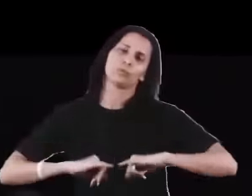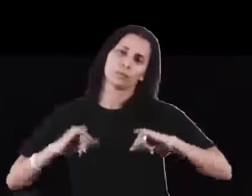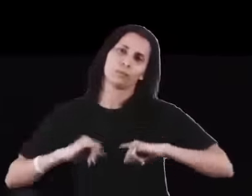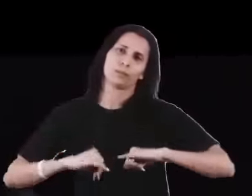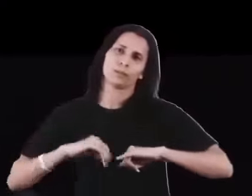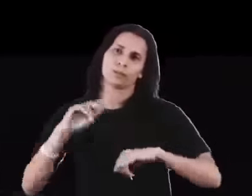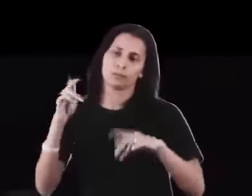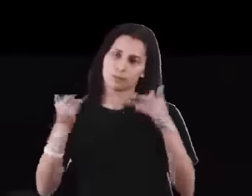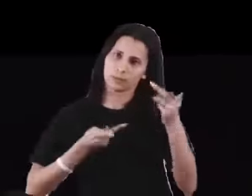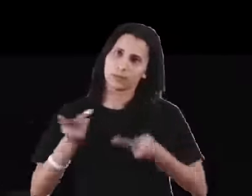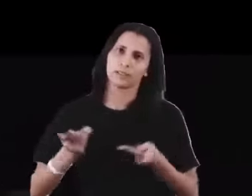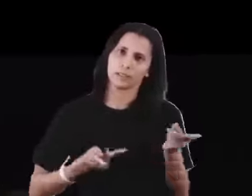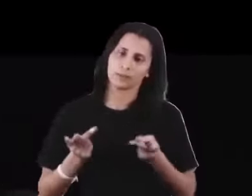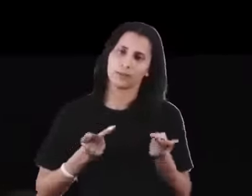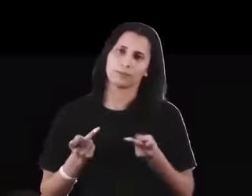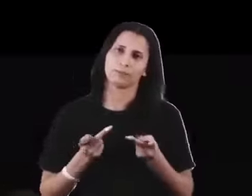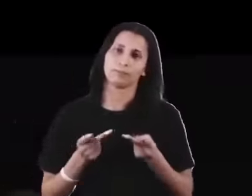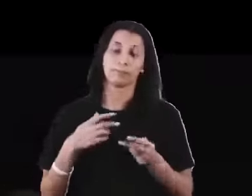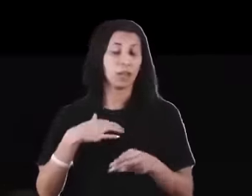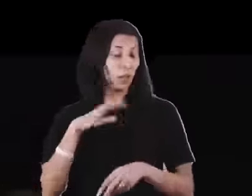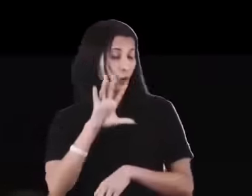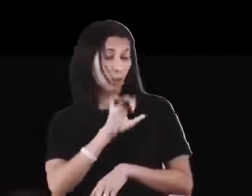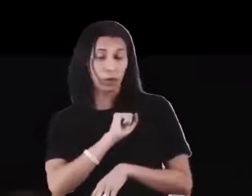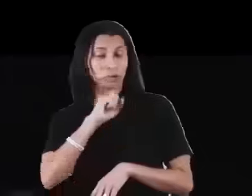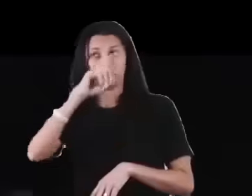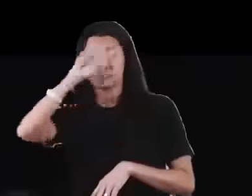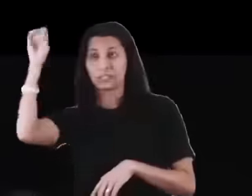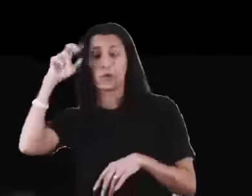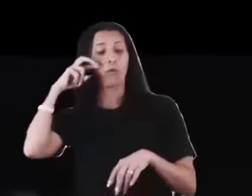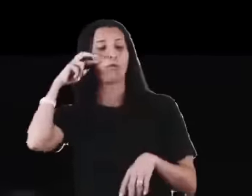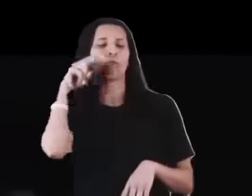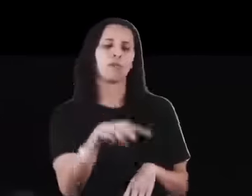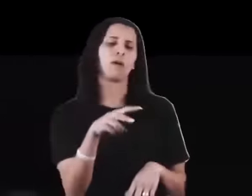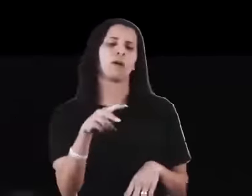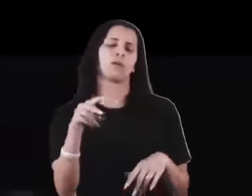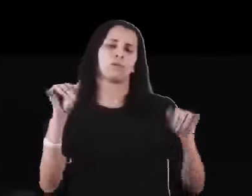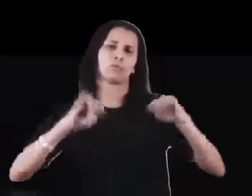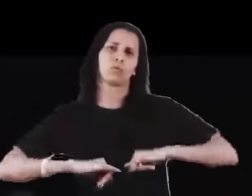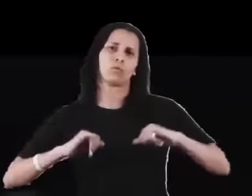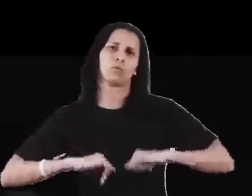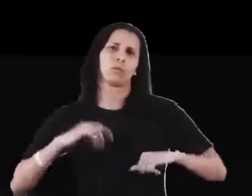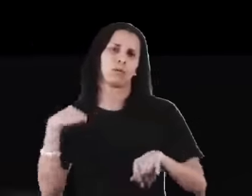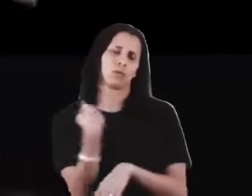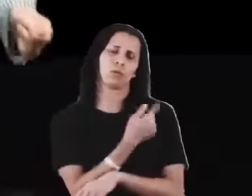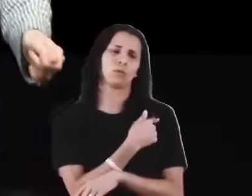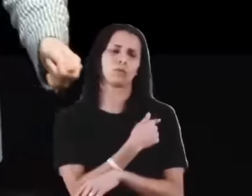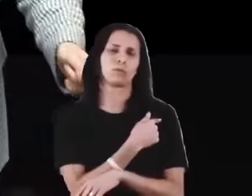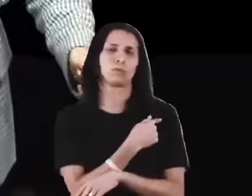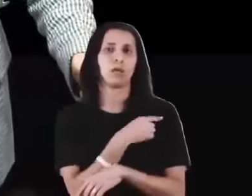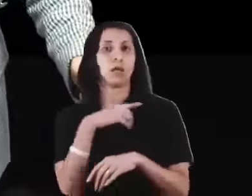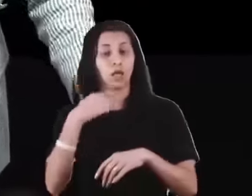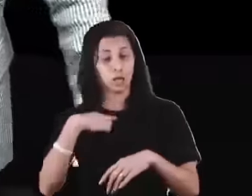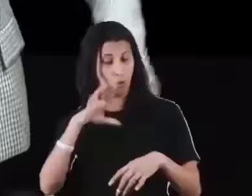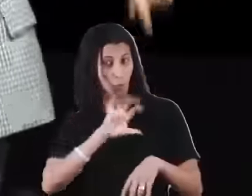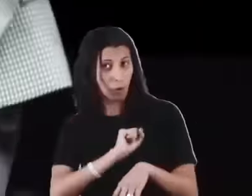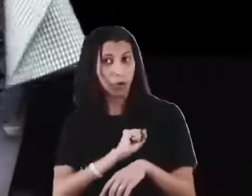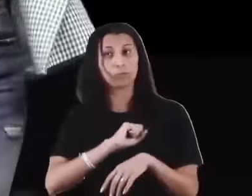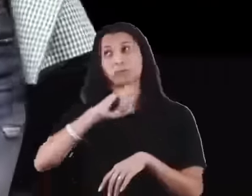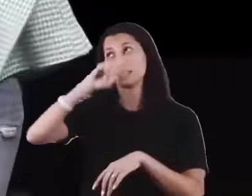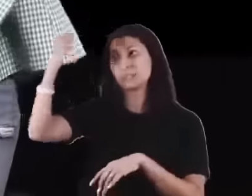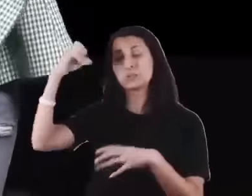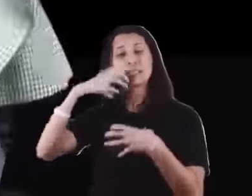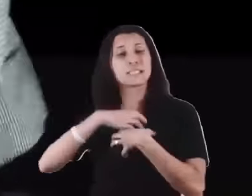DH Eu amo que Deus viveu o nosso sofrimento é um ano que Deus ouviu nosso clamor